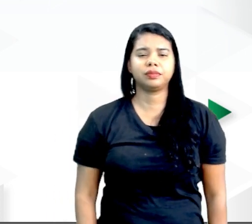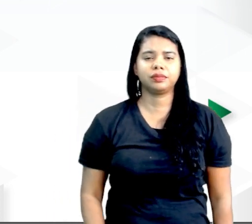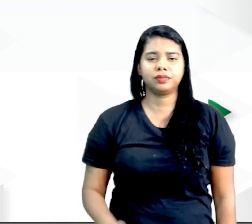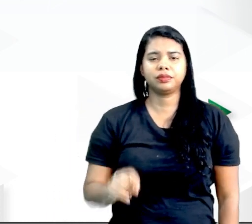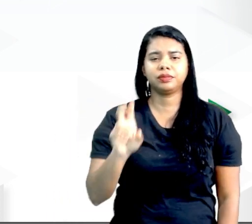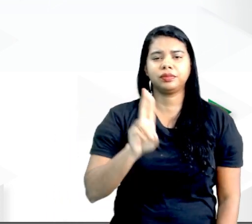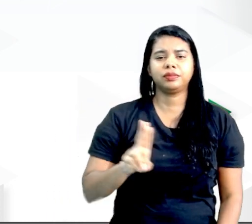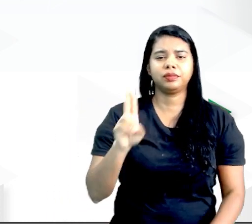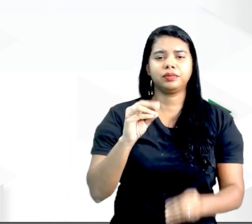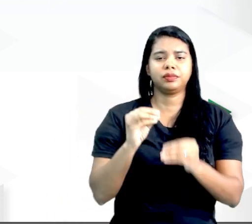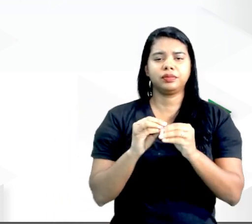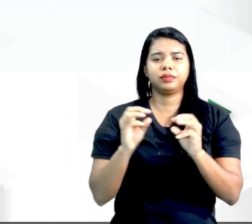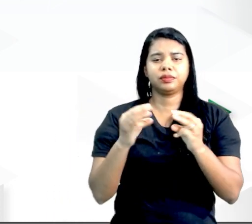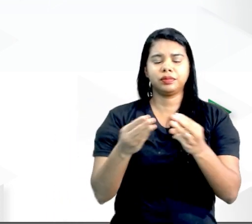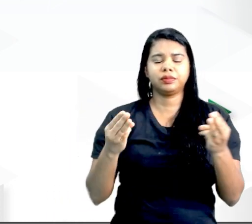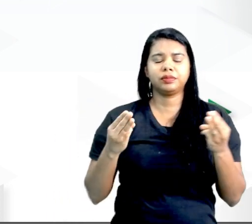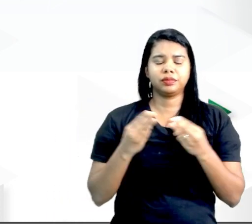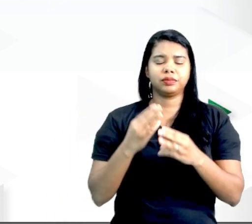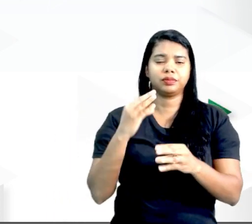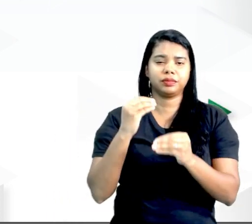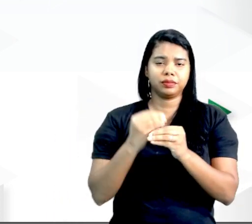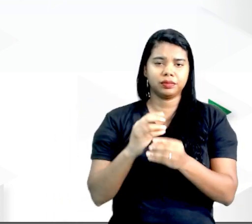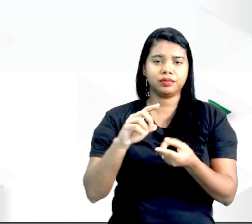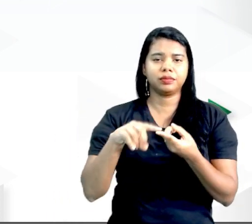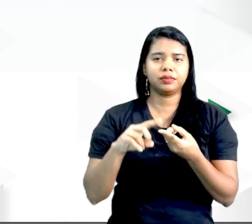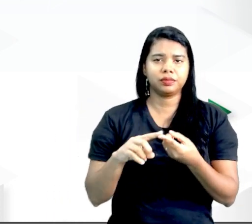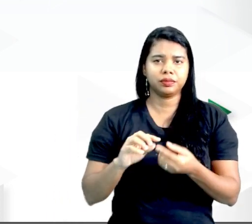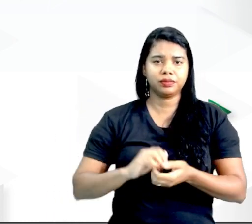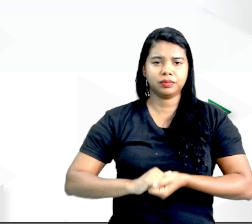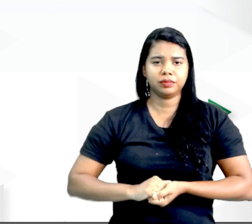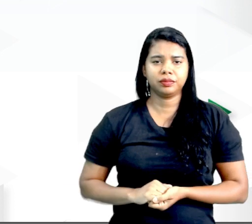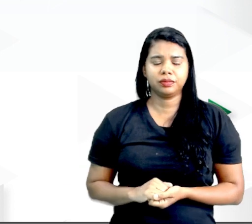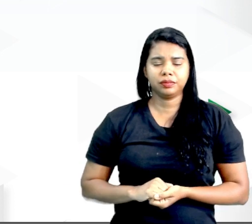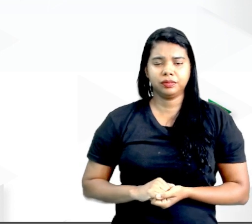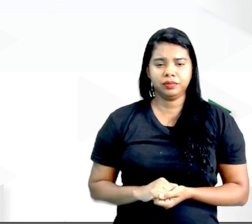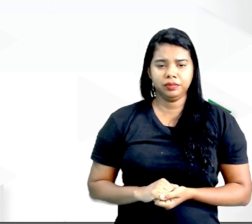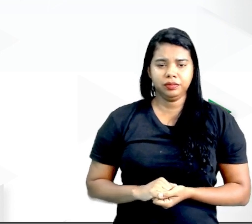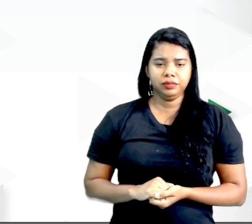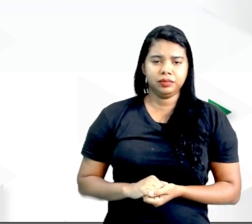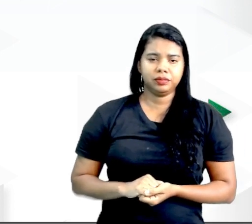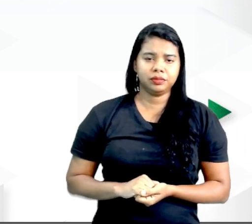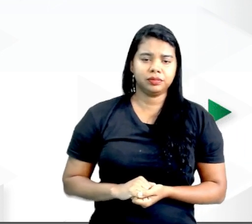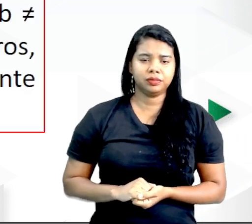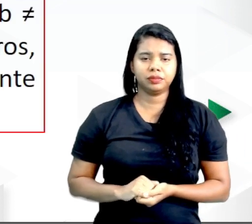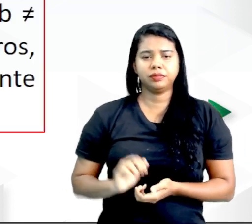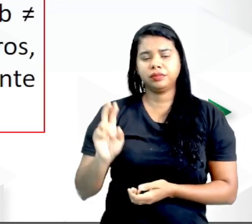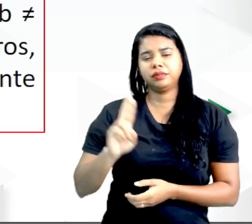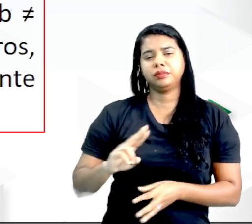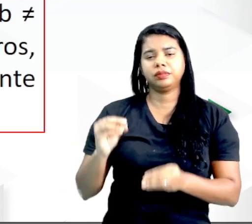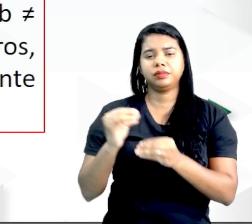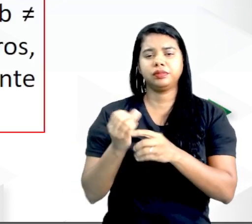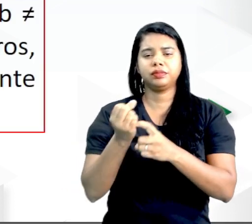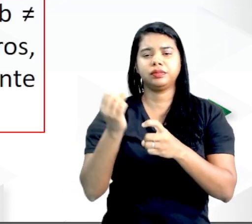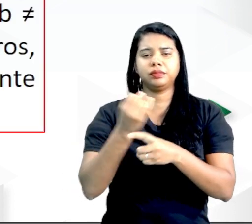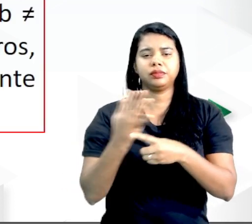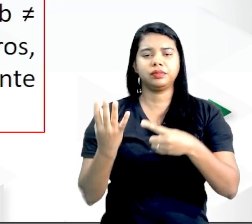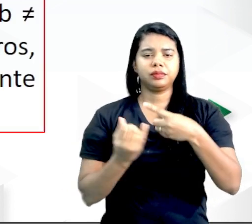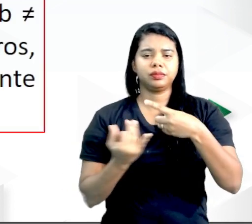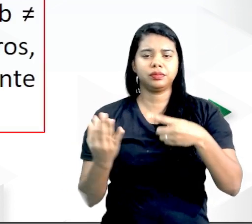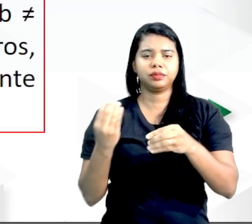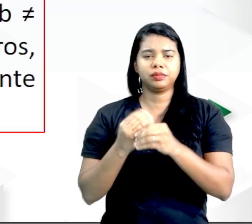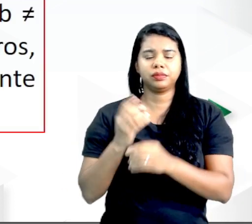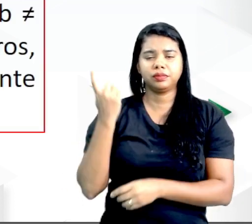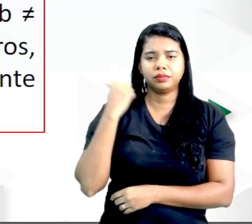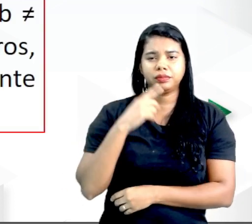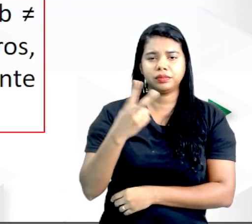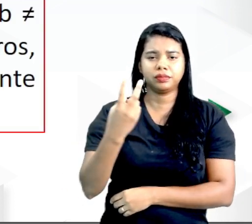aí no mapa para escala, e essa outra aí no formato mais usual de fração. Considere dois